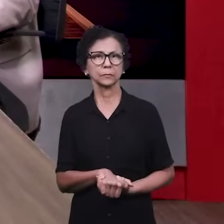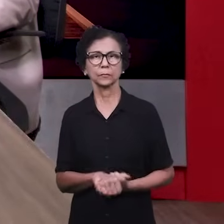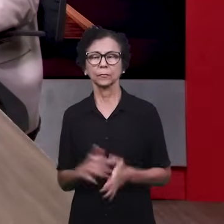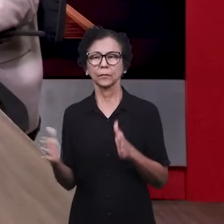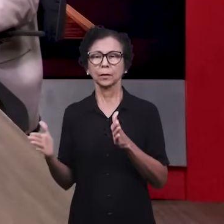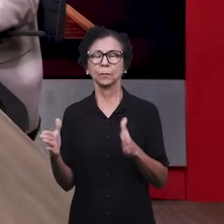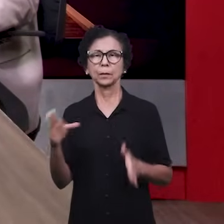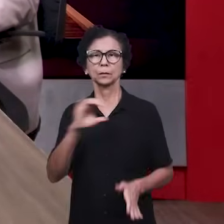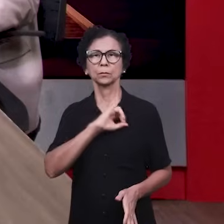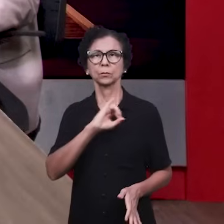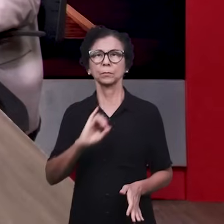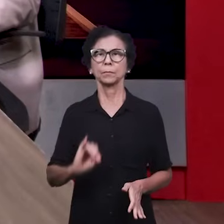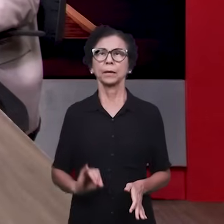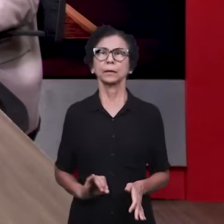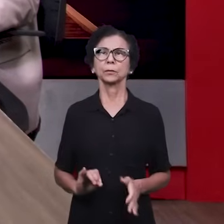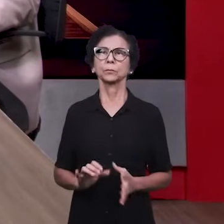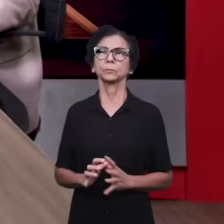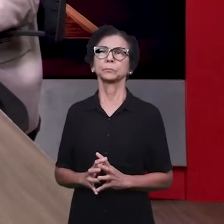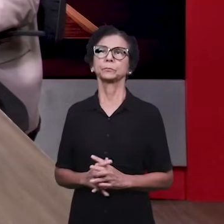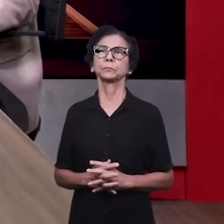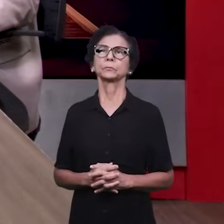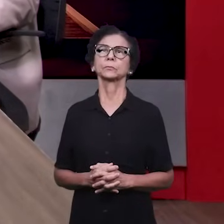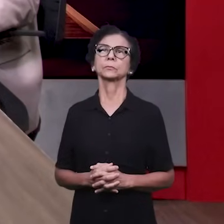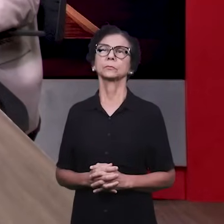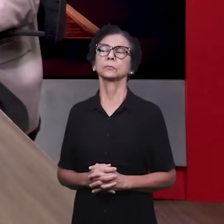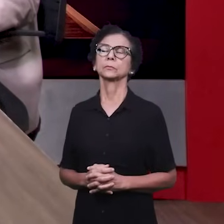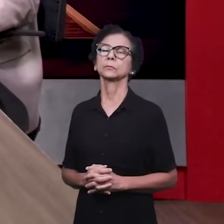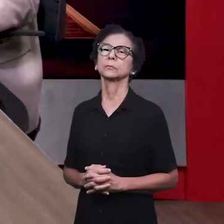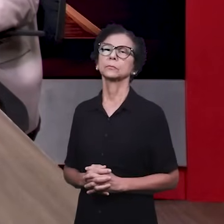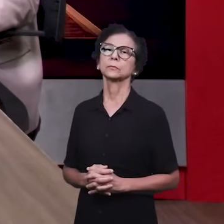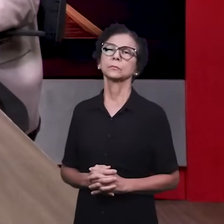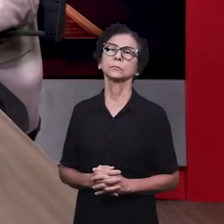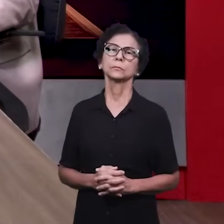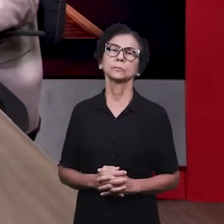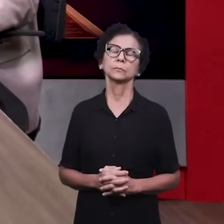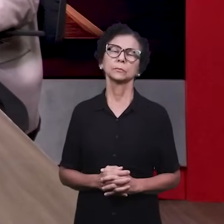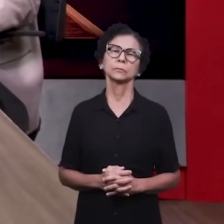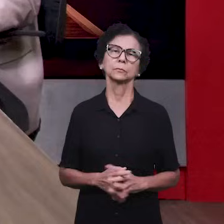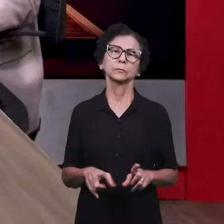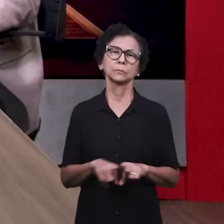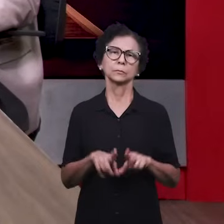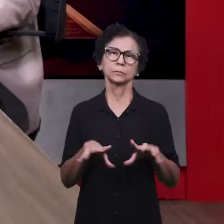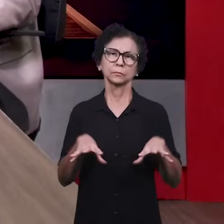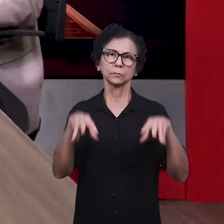agora? Imperial? Ou medieval? A igreja é imperial e medieval.